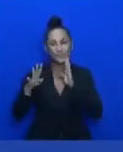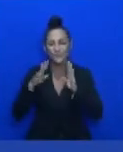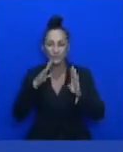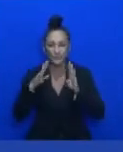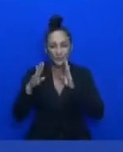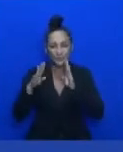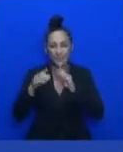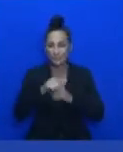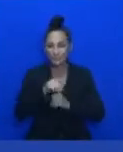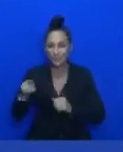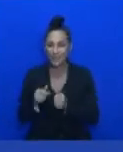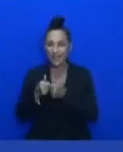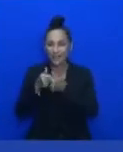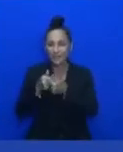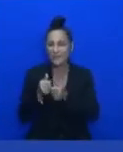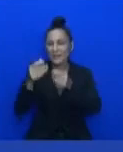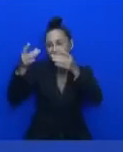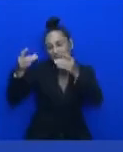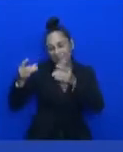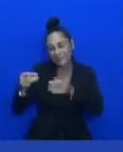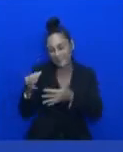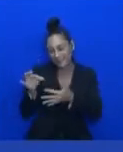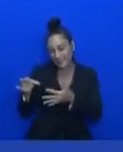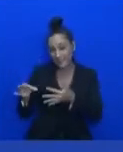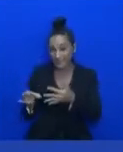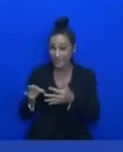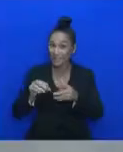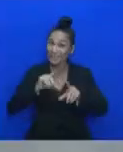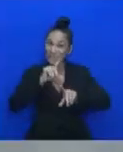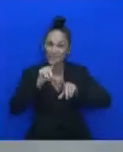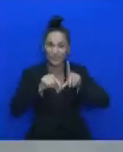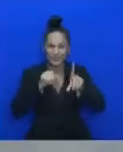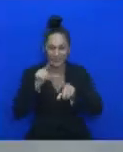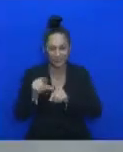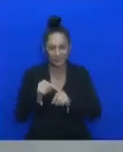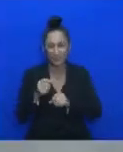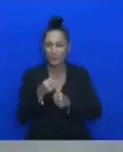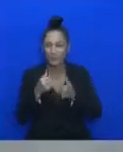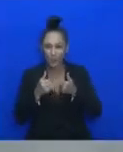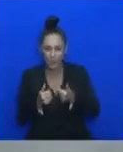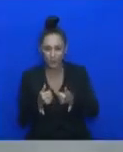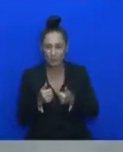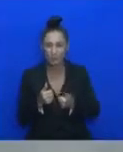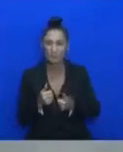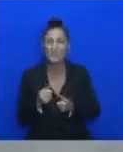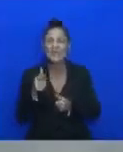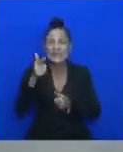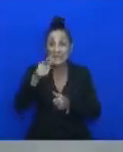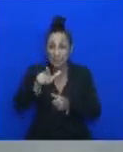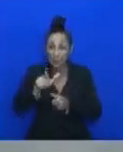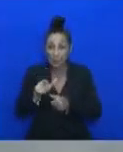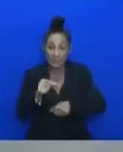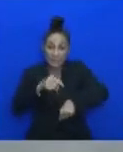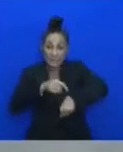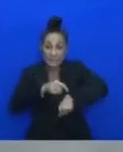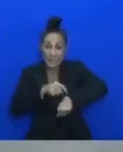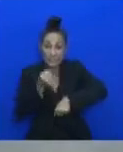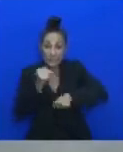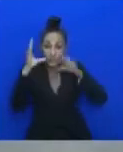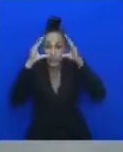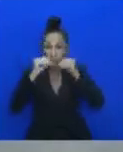e no Facebook. Você acompanha cada detalhe deste sorteio. Muito bem. Logo mais às 8 da noite, os